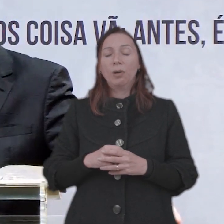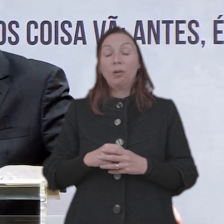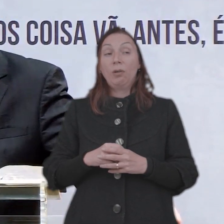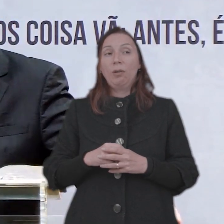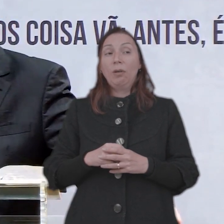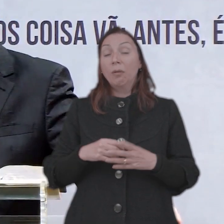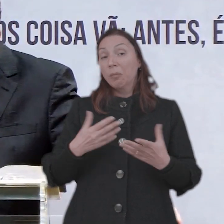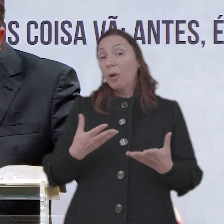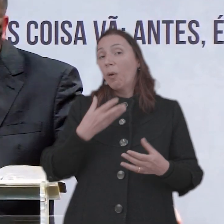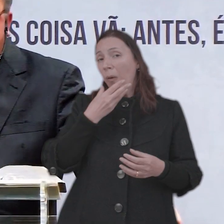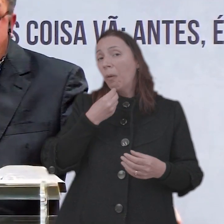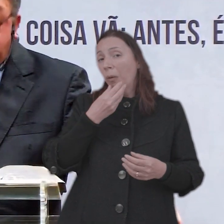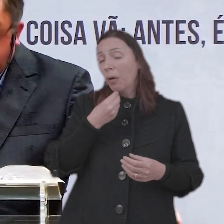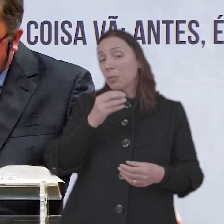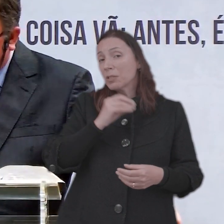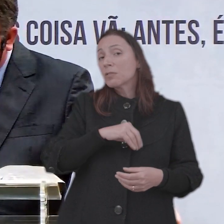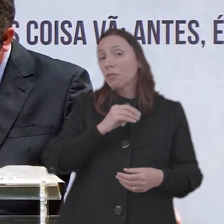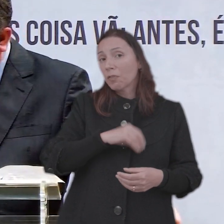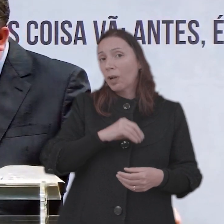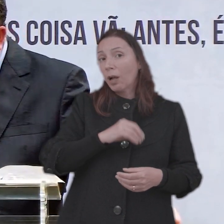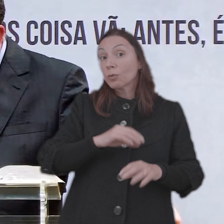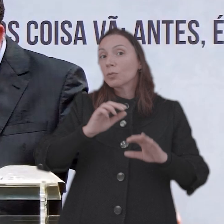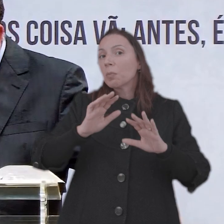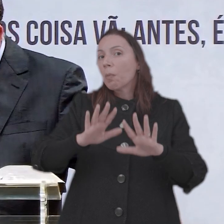fizeram grandes coisas por Deus,